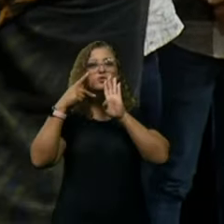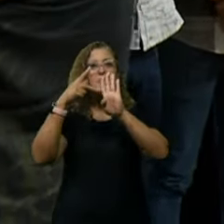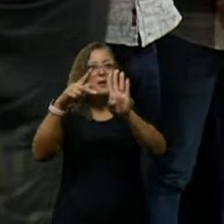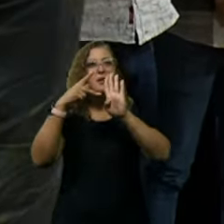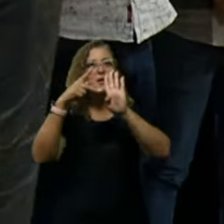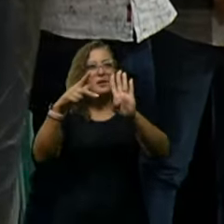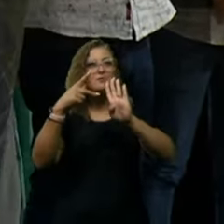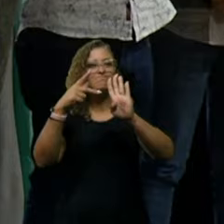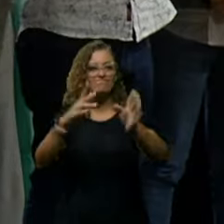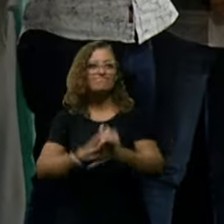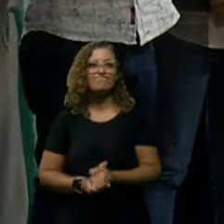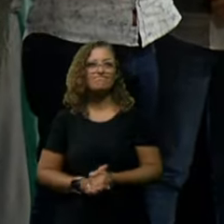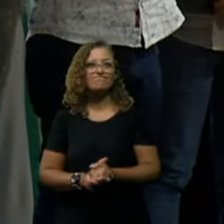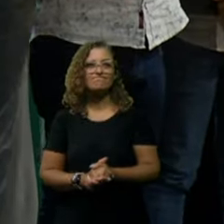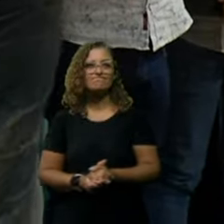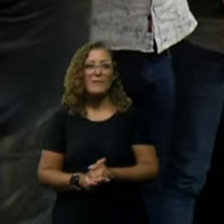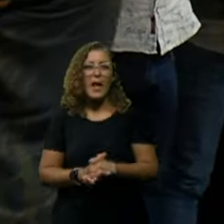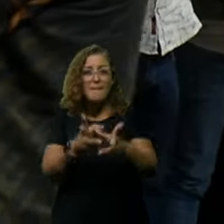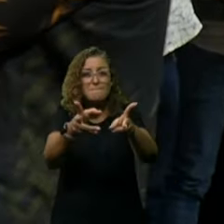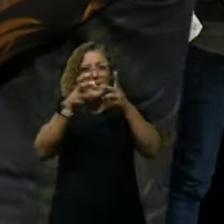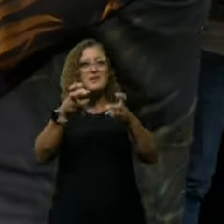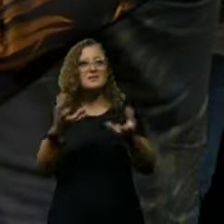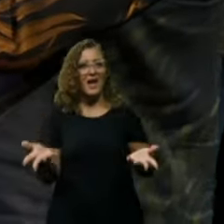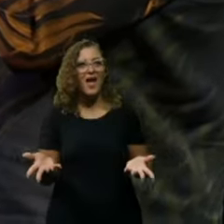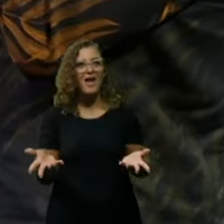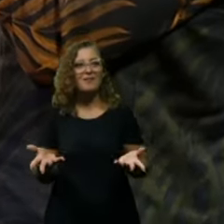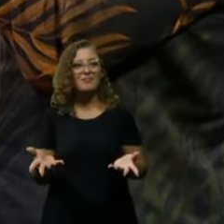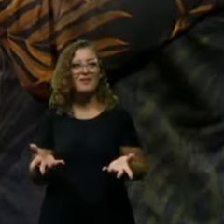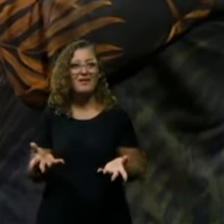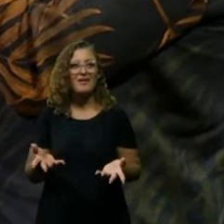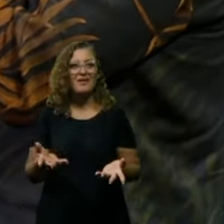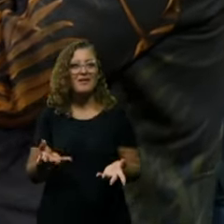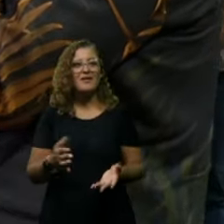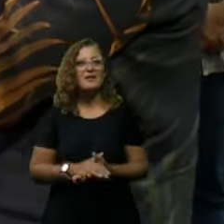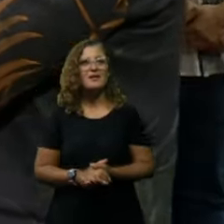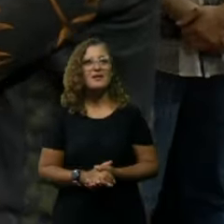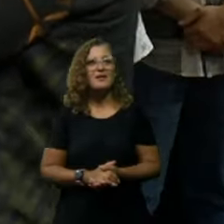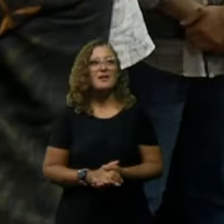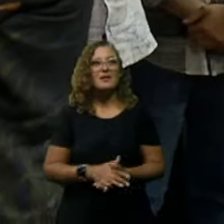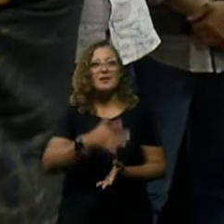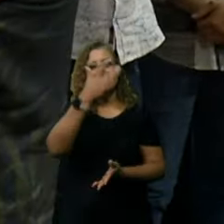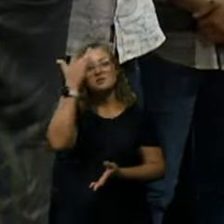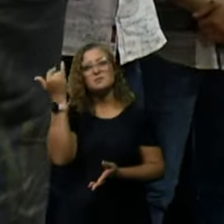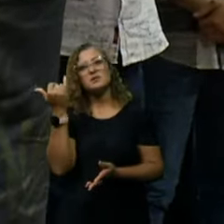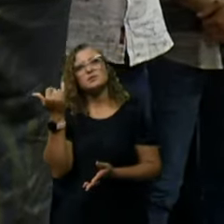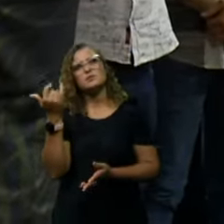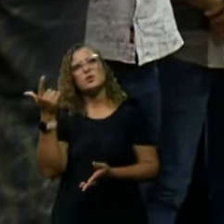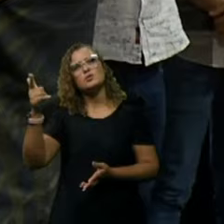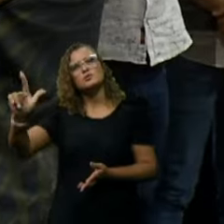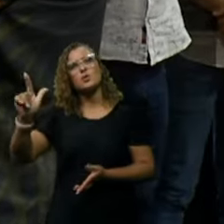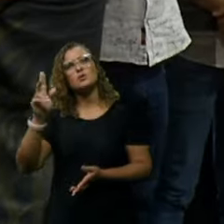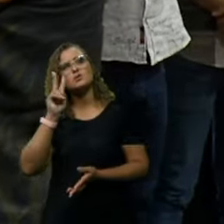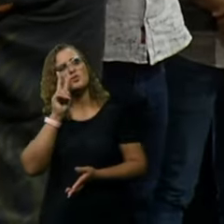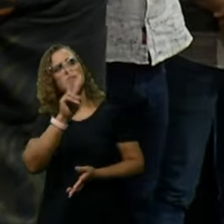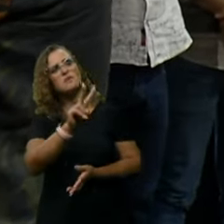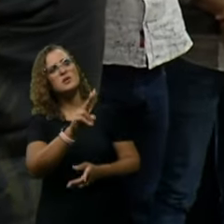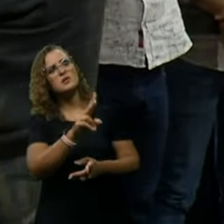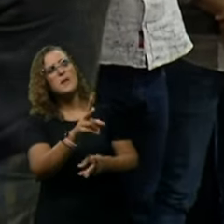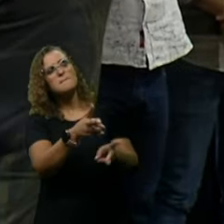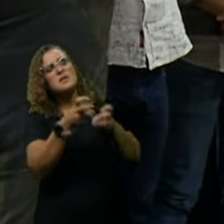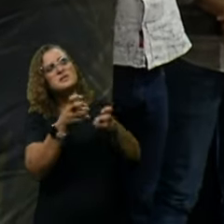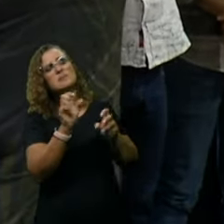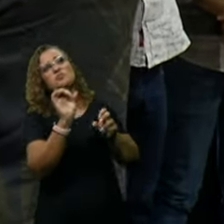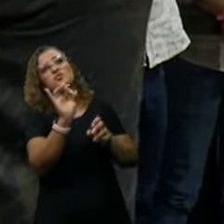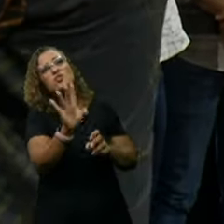latente no teu ministério e muitas pessoas que olham só por isso mas o que o espírito